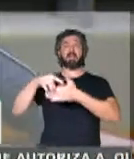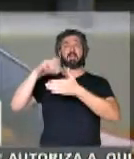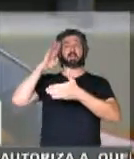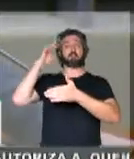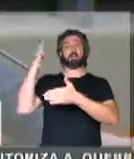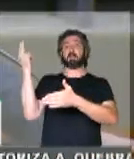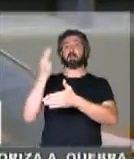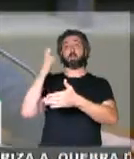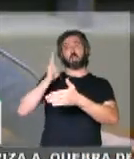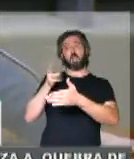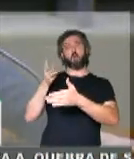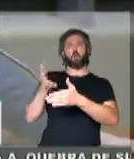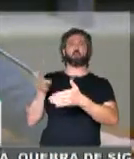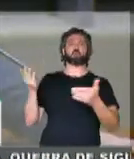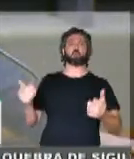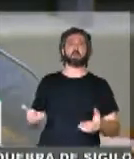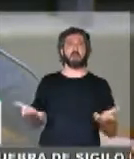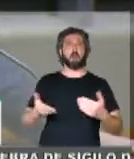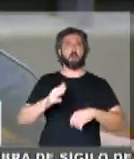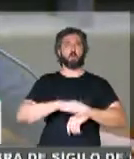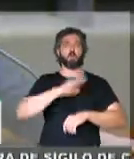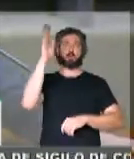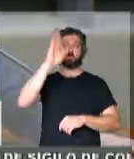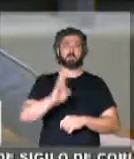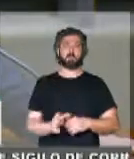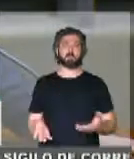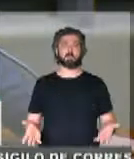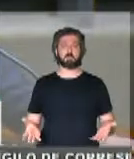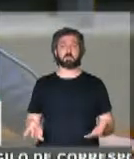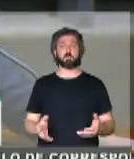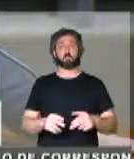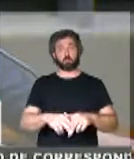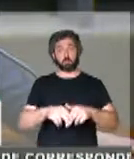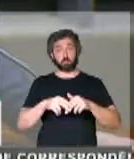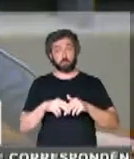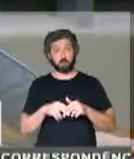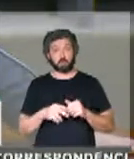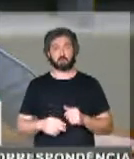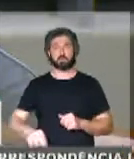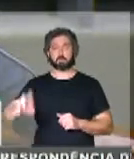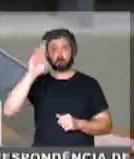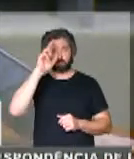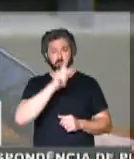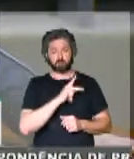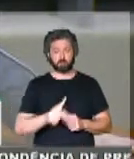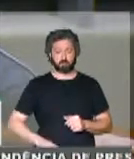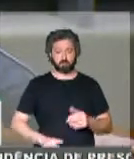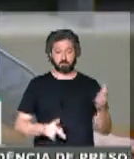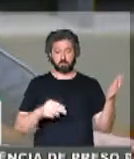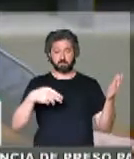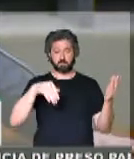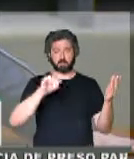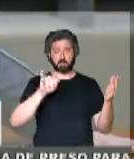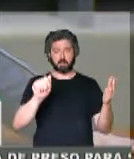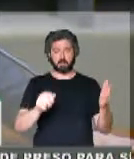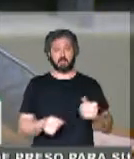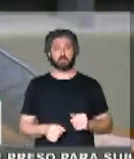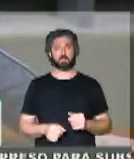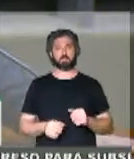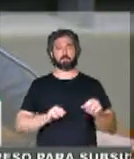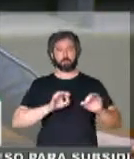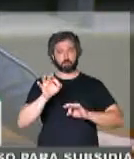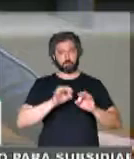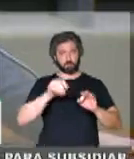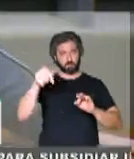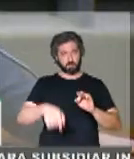processo inaceitável pelo momento que o país passa. Por isso, senhor presidente Rodrigo Maia, que